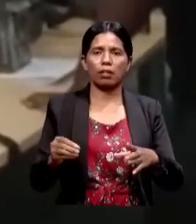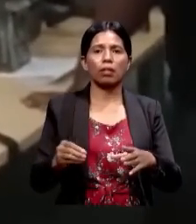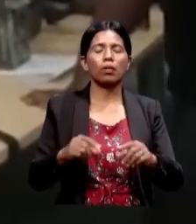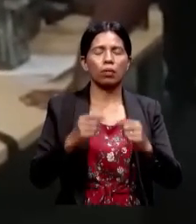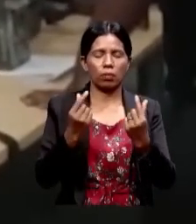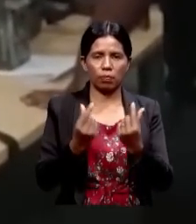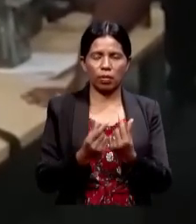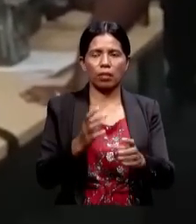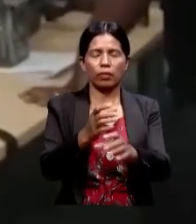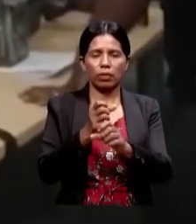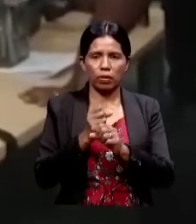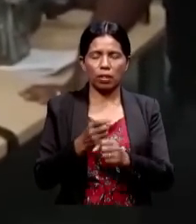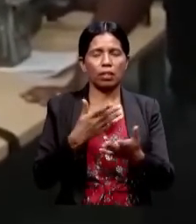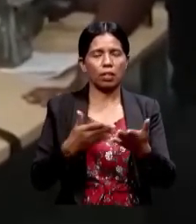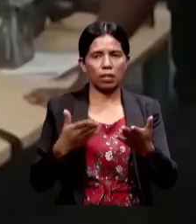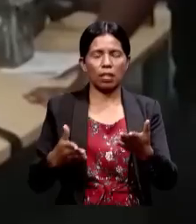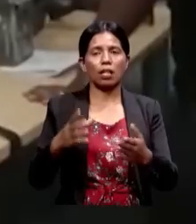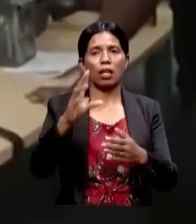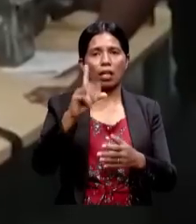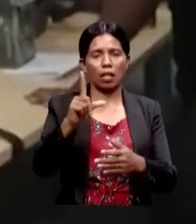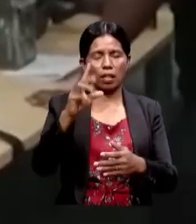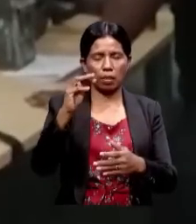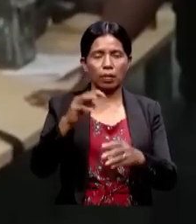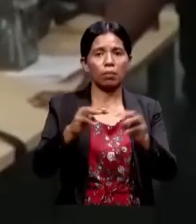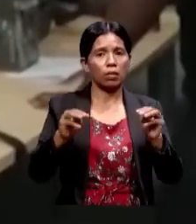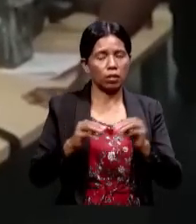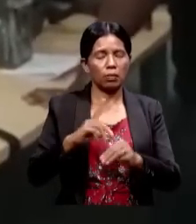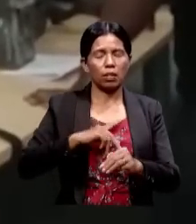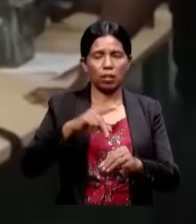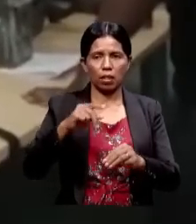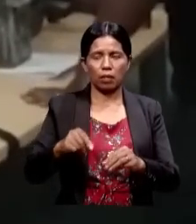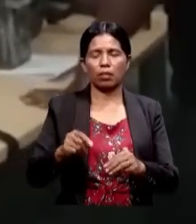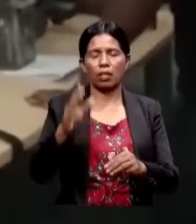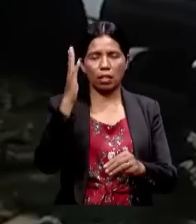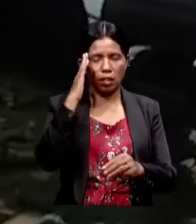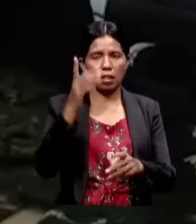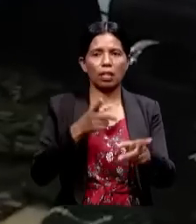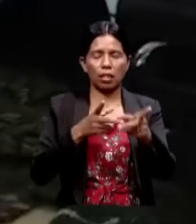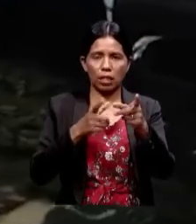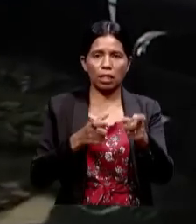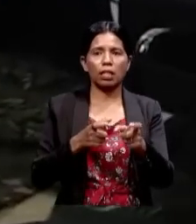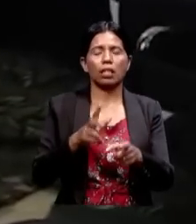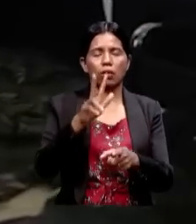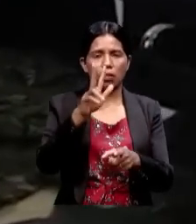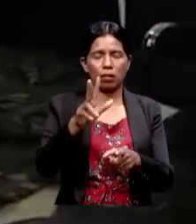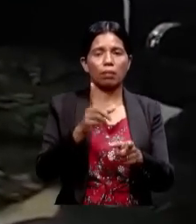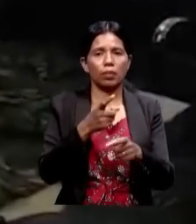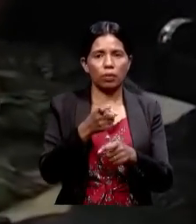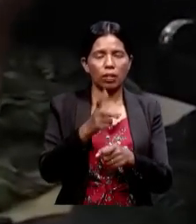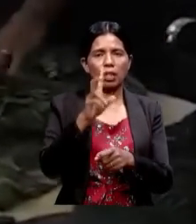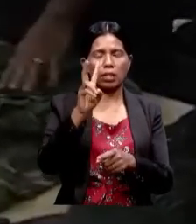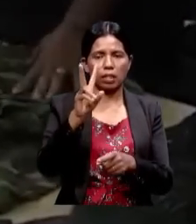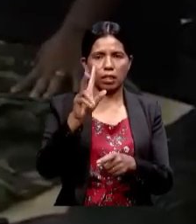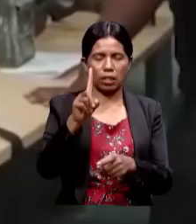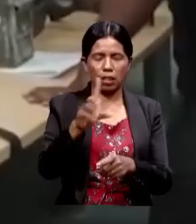minha residência e a área Lois, município Liquiçá, consegue identificar kilat lolontolo, pistola ida,